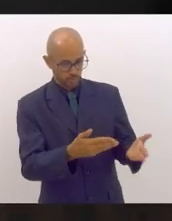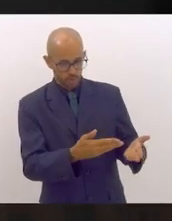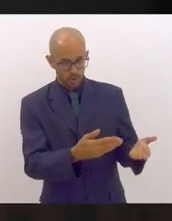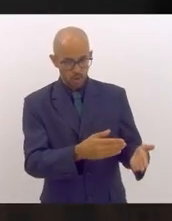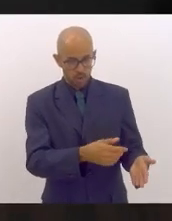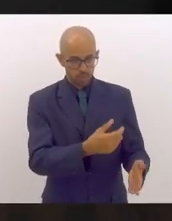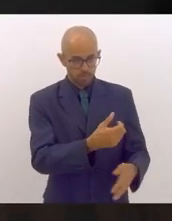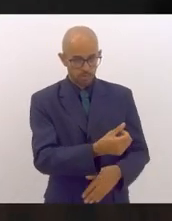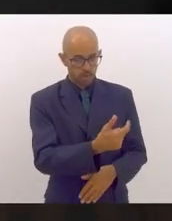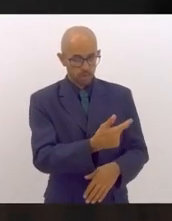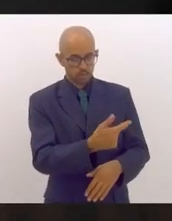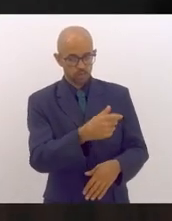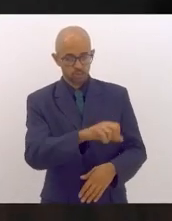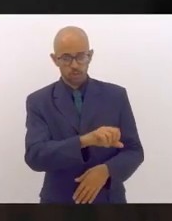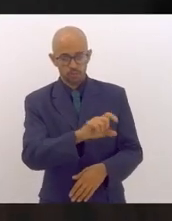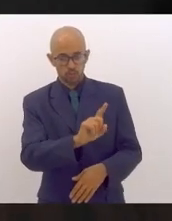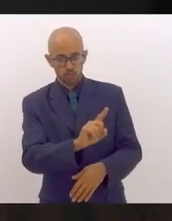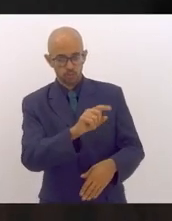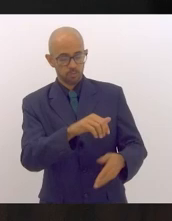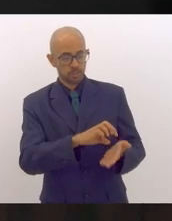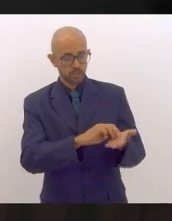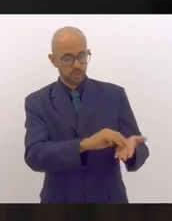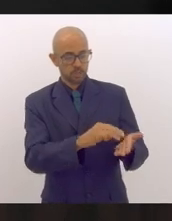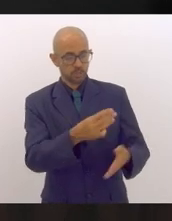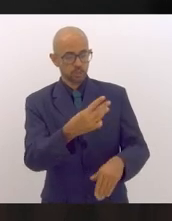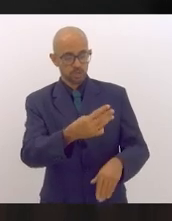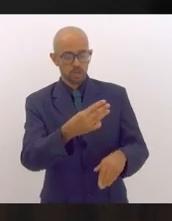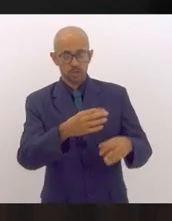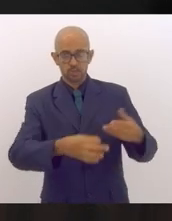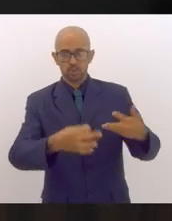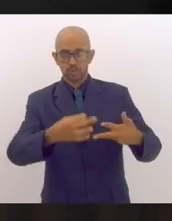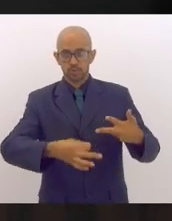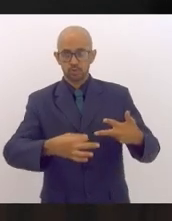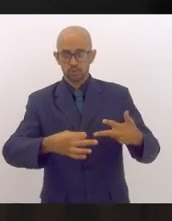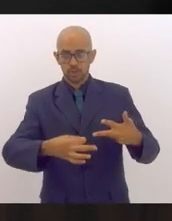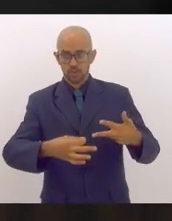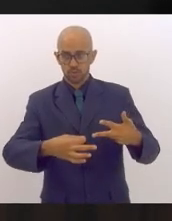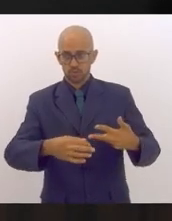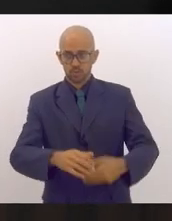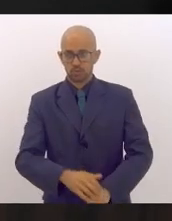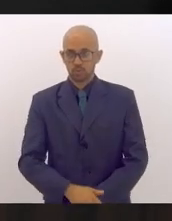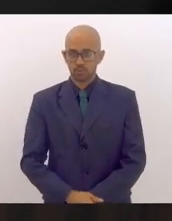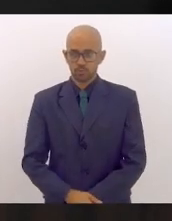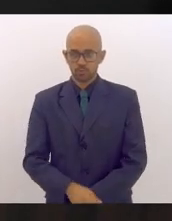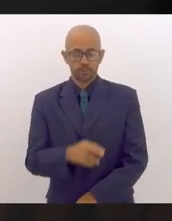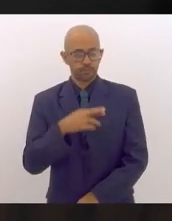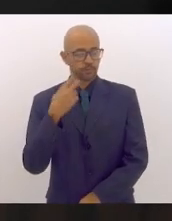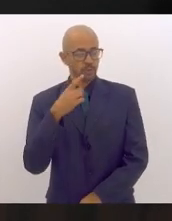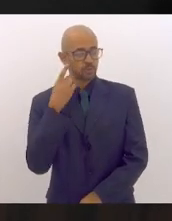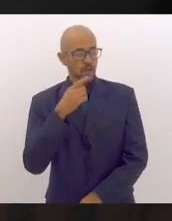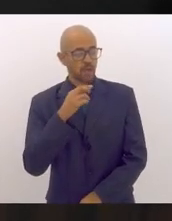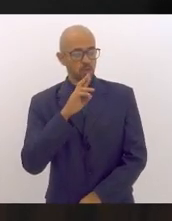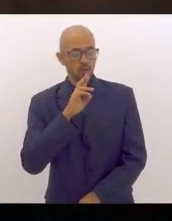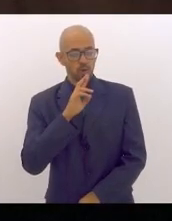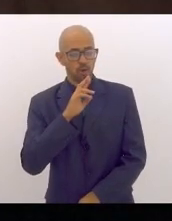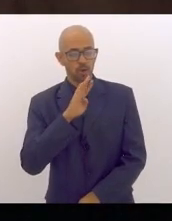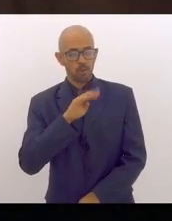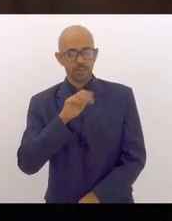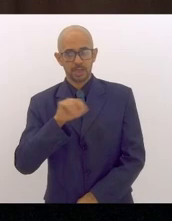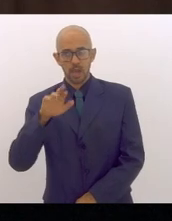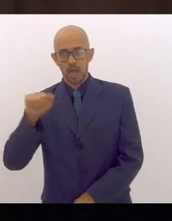6291 de 22, mensagem 3 de 22 do Judiciário. Deputado Rodrigo Bacelar. Senhor